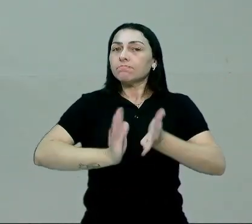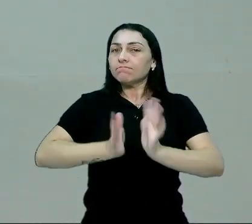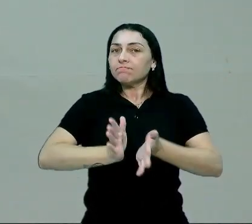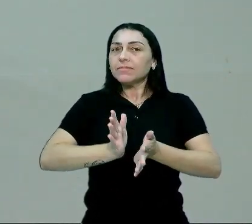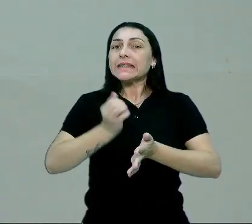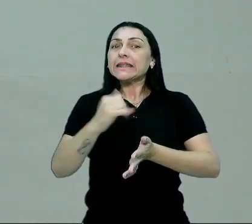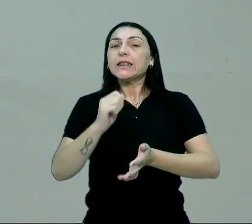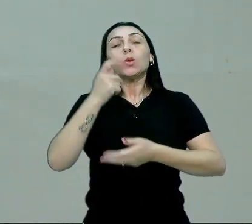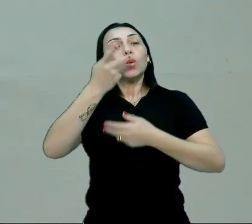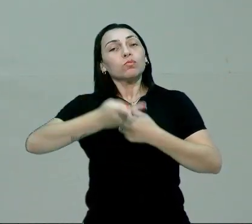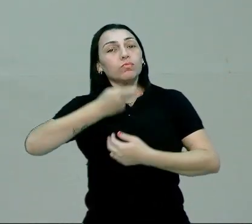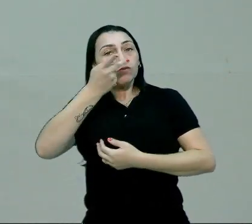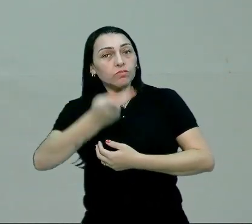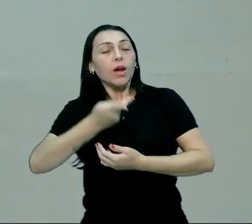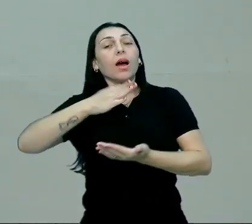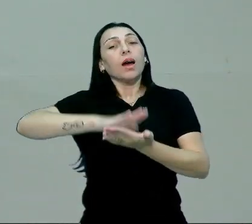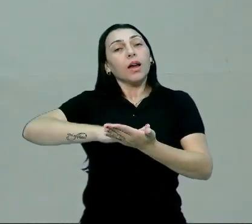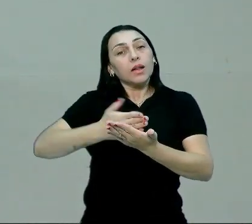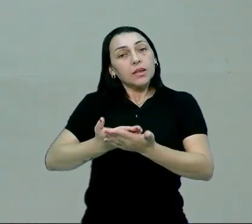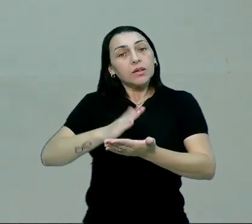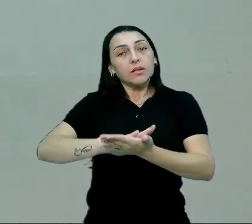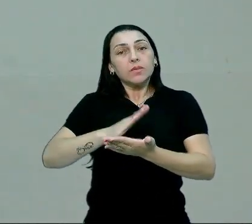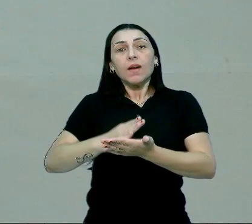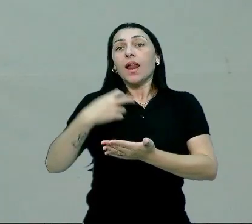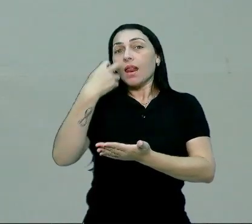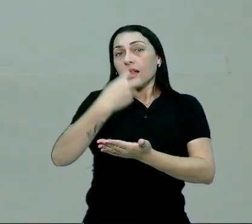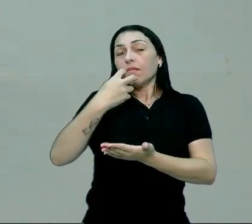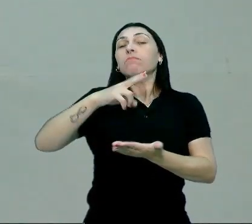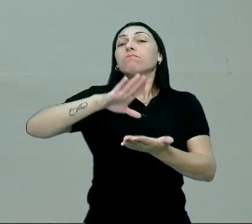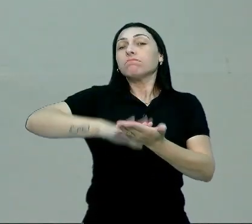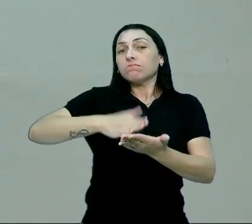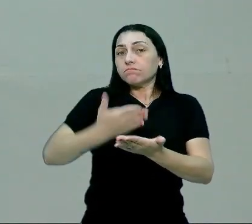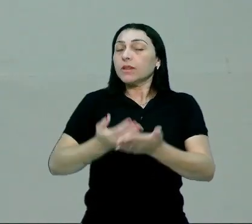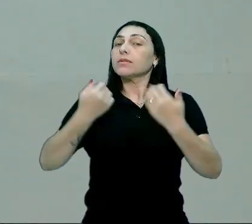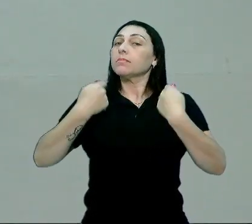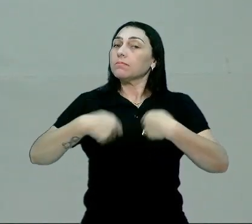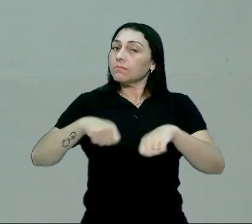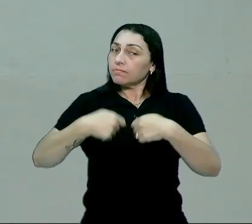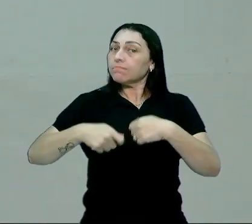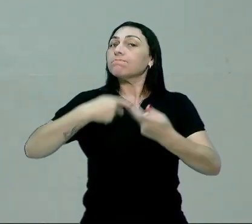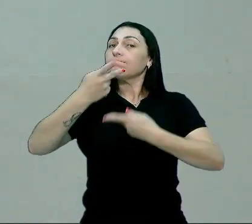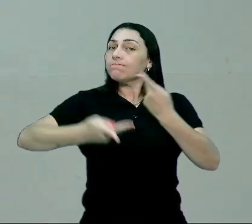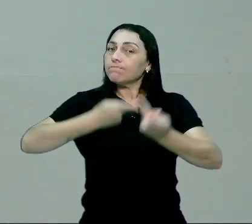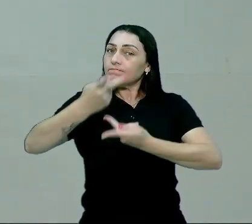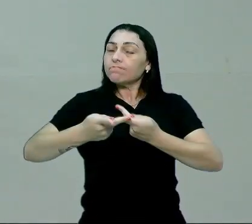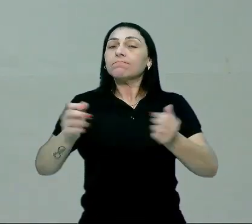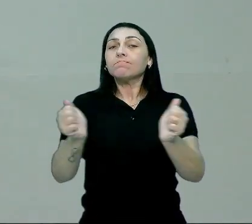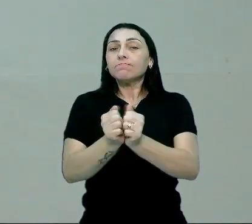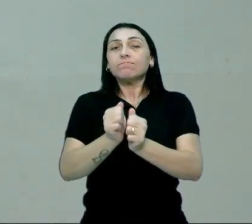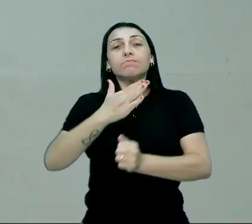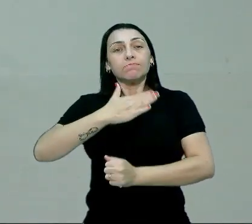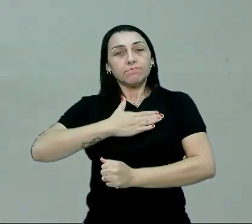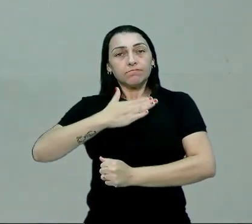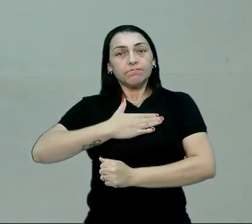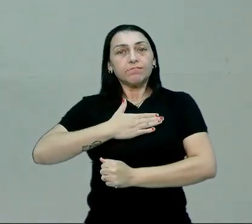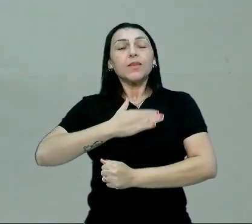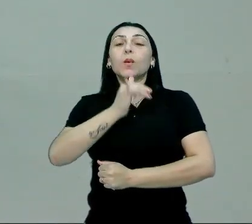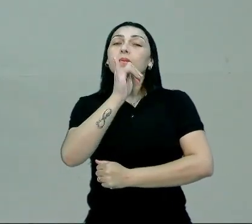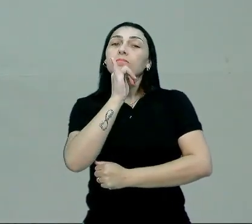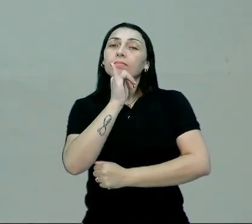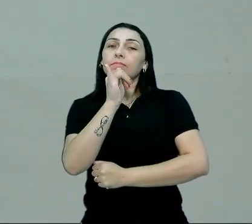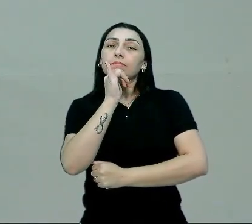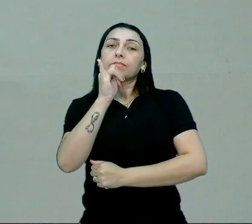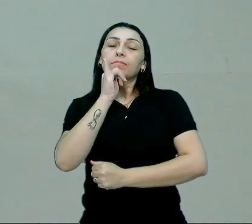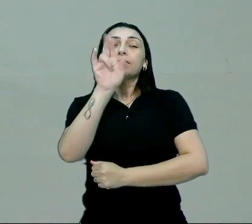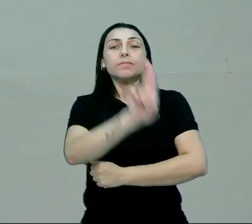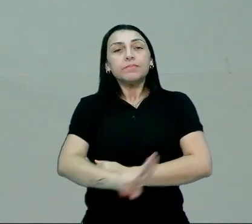gesticular. Se eu estou gesticulando, aliás, se eu estou falando, ela também vai gesticular. Então, esse é o